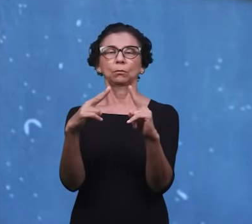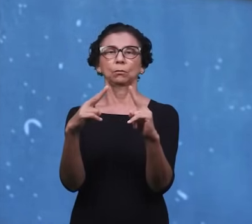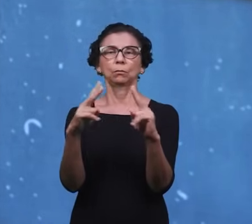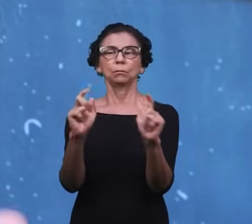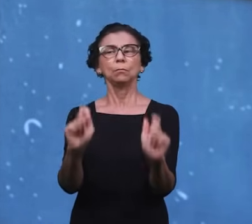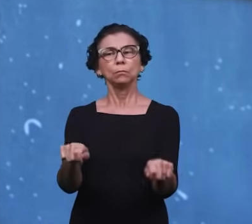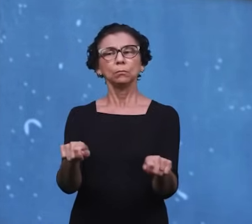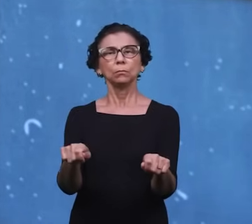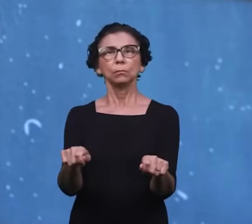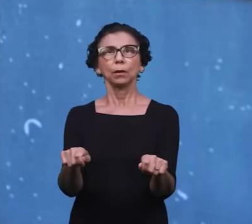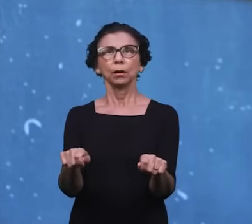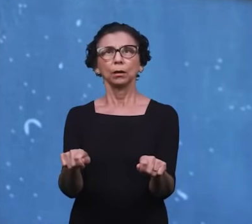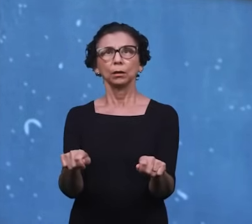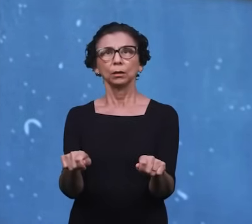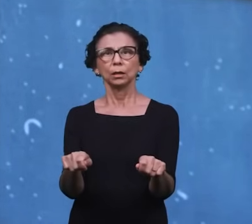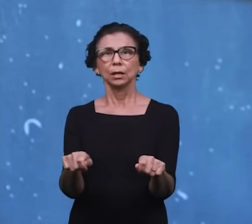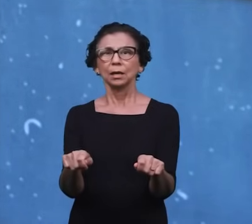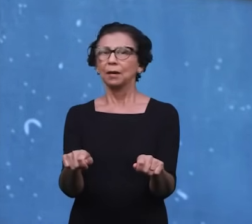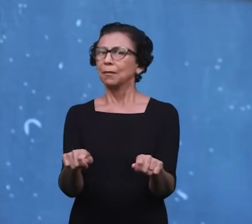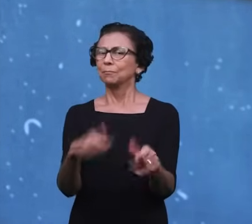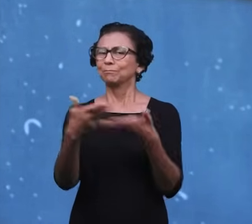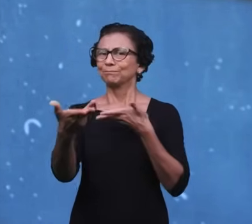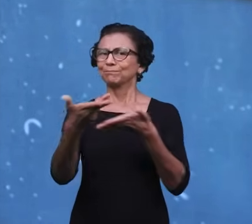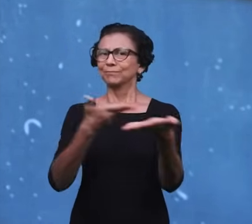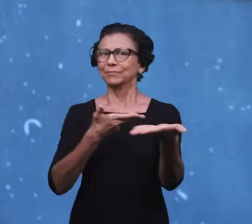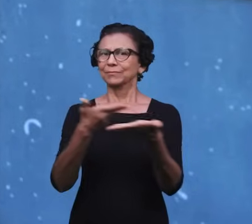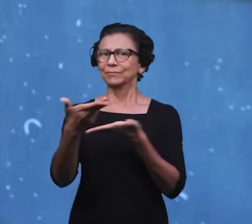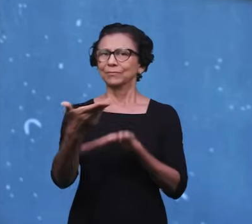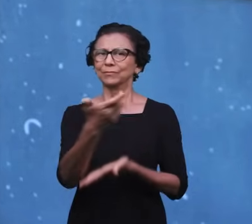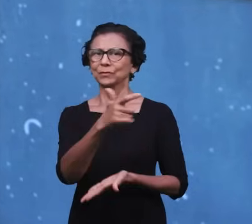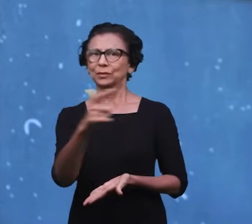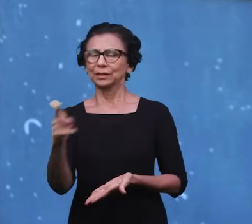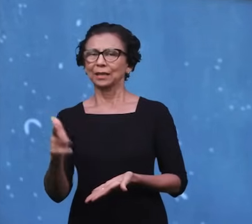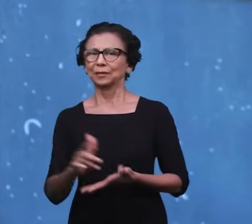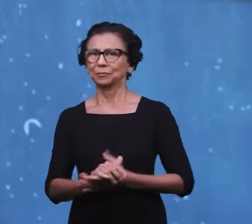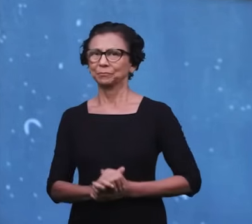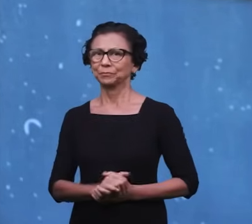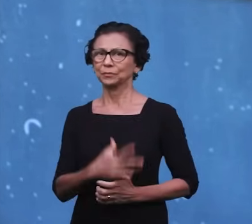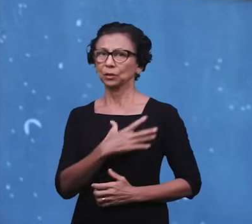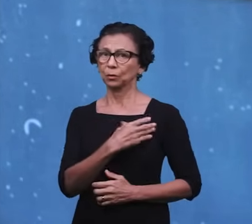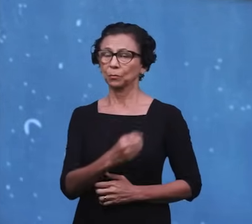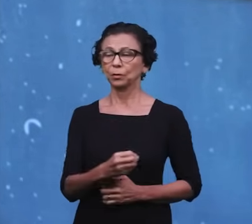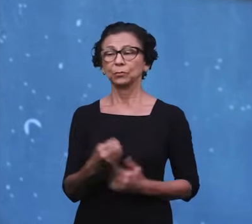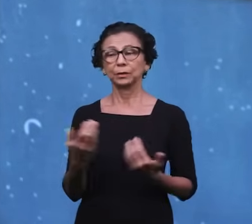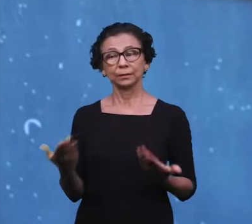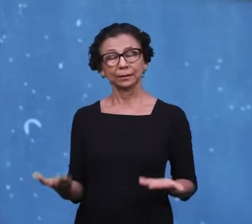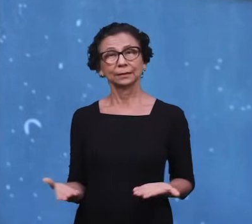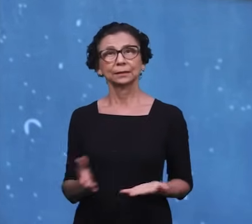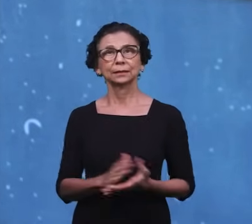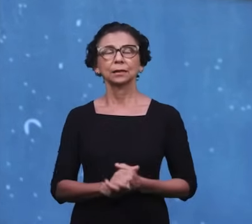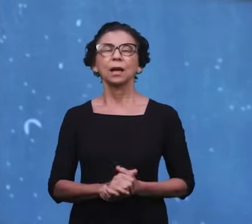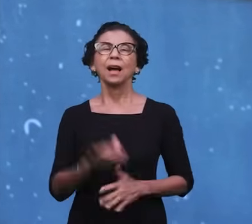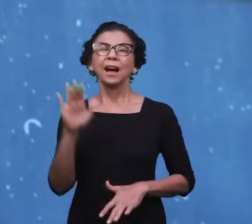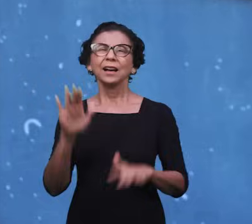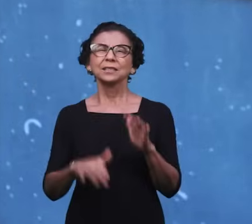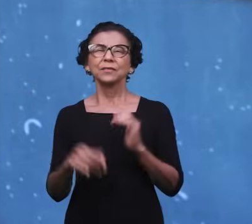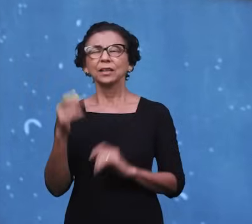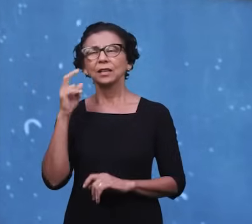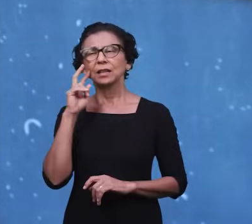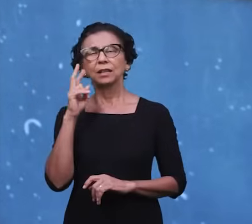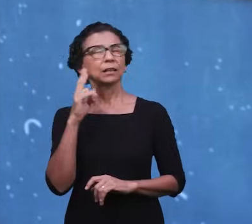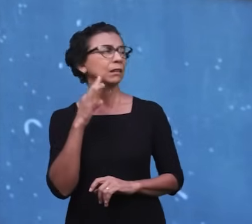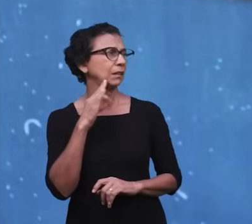ali fazendo uma troca, uma interação. Entendi. Então, o Pedro tinha isso assim de nem sempre ele olhava, né?